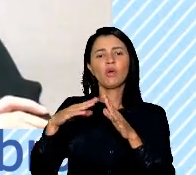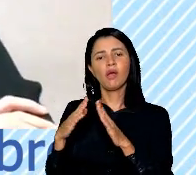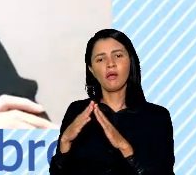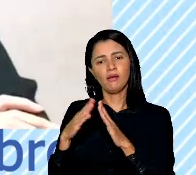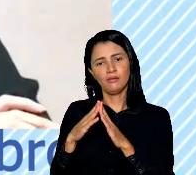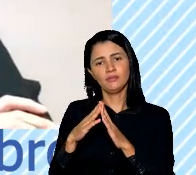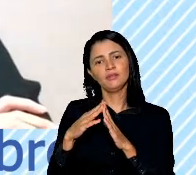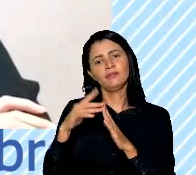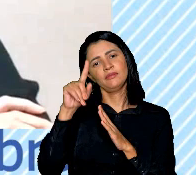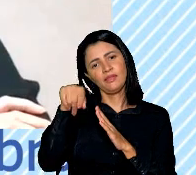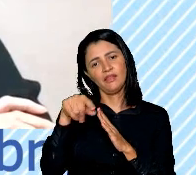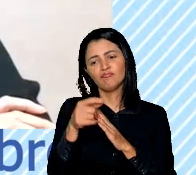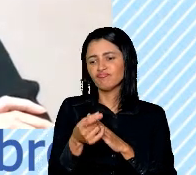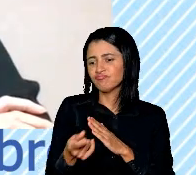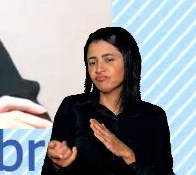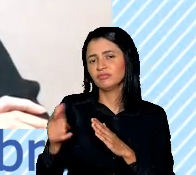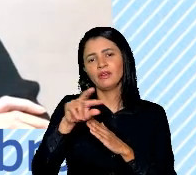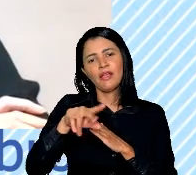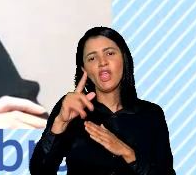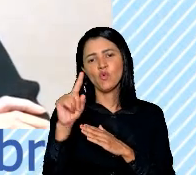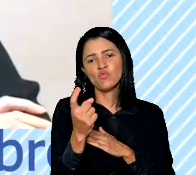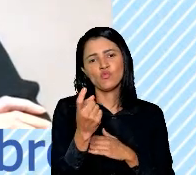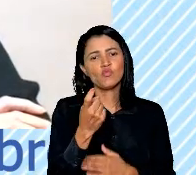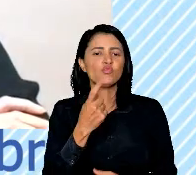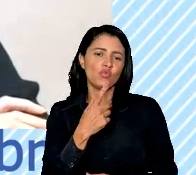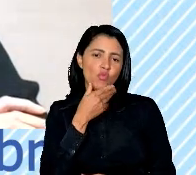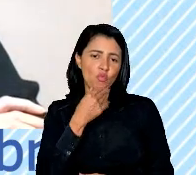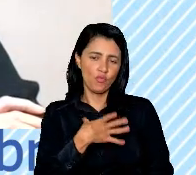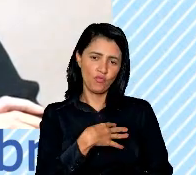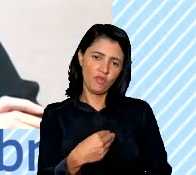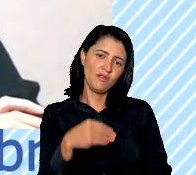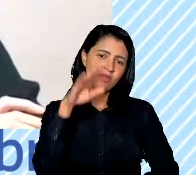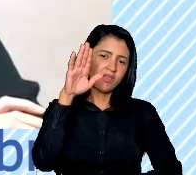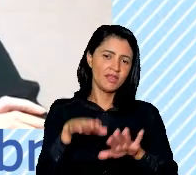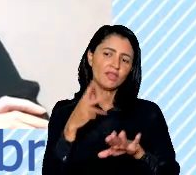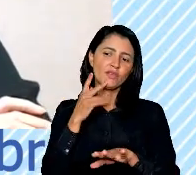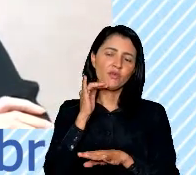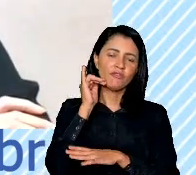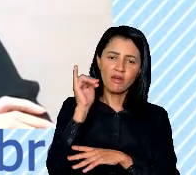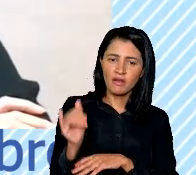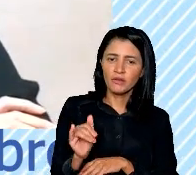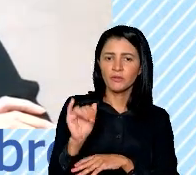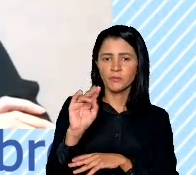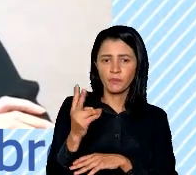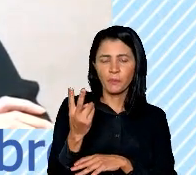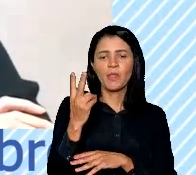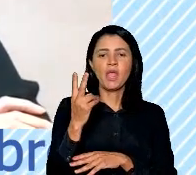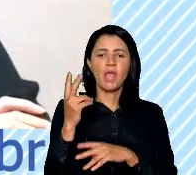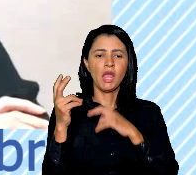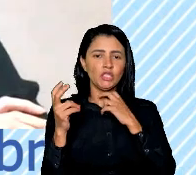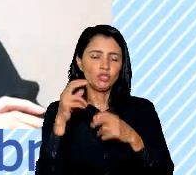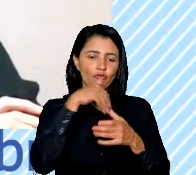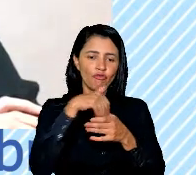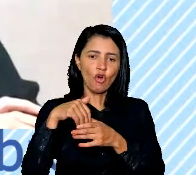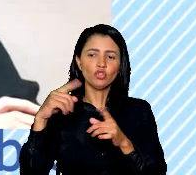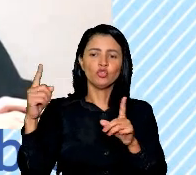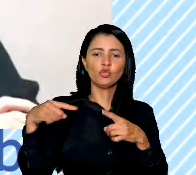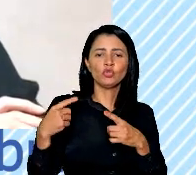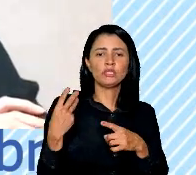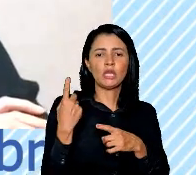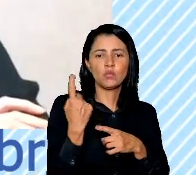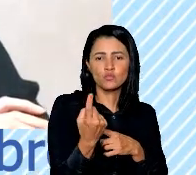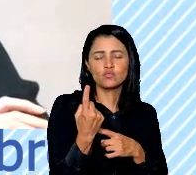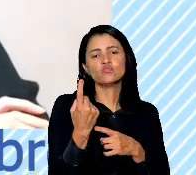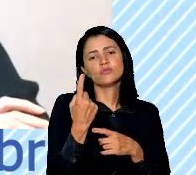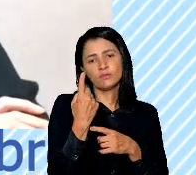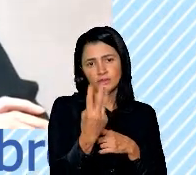né? Enfim, eu tenho só um filho, e às vezes eu falo, são 2 votos, às vezes é 2 votos contra 1, somos só 3. Então,